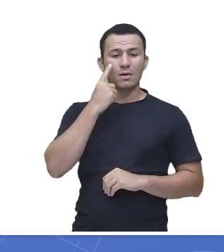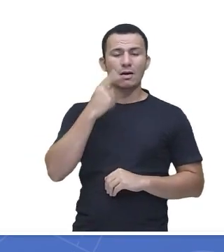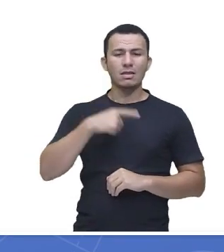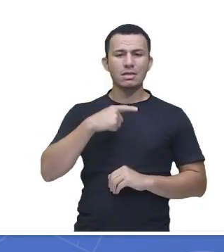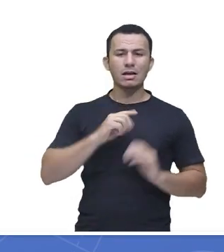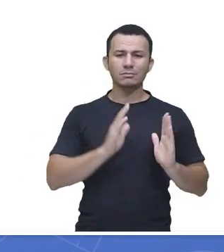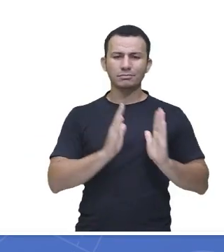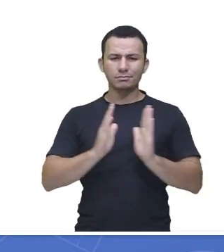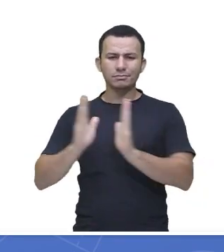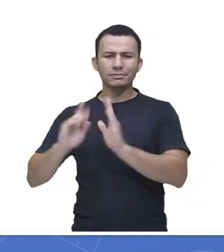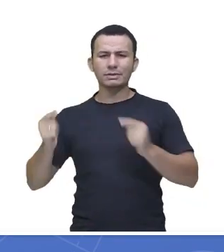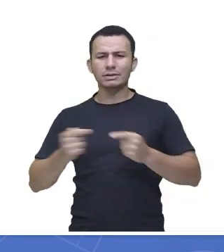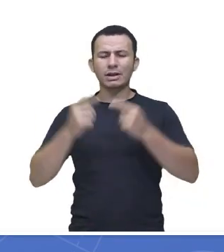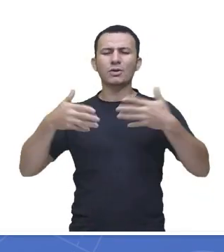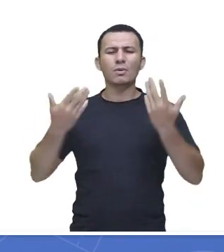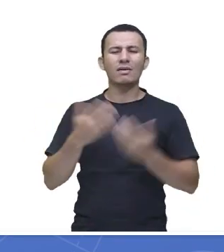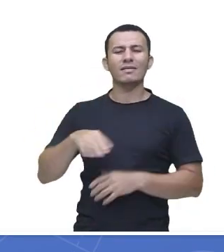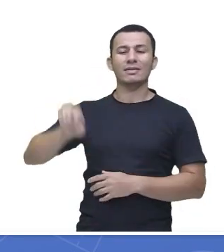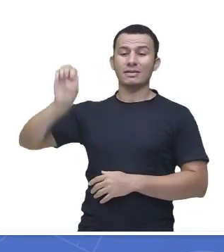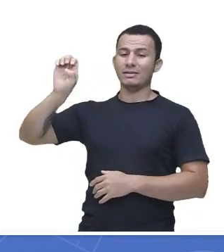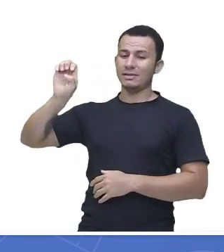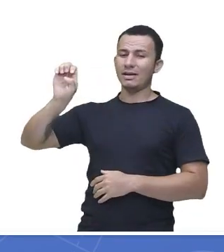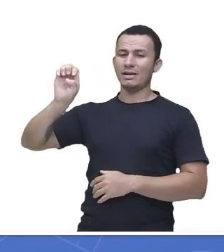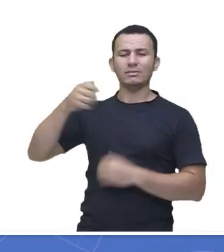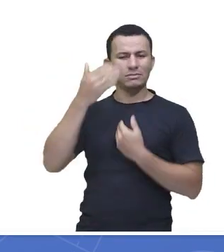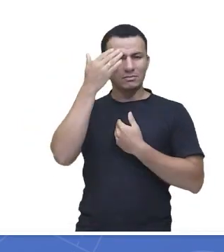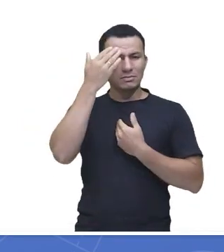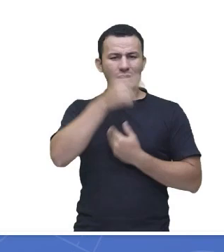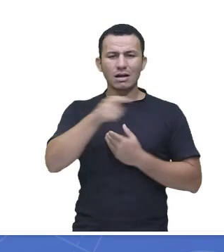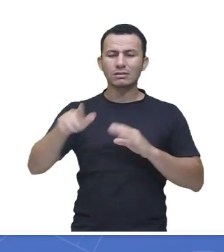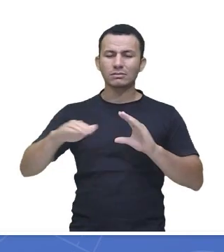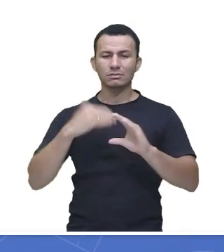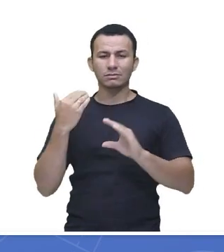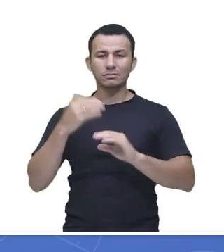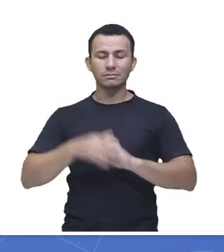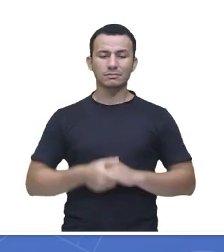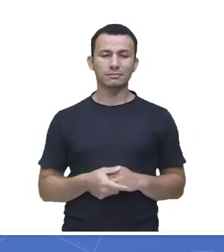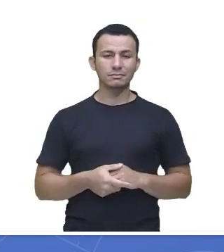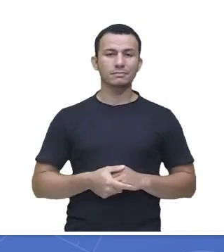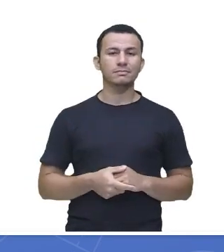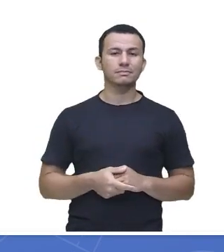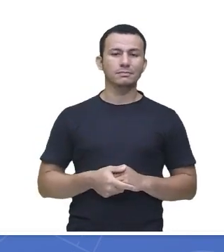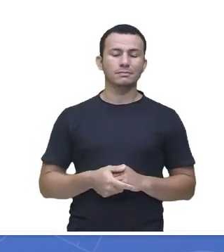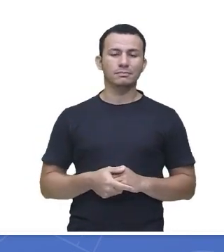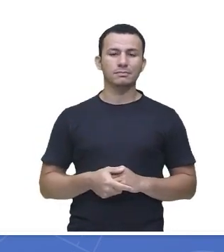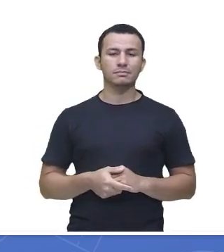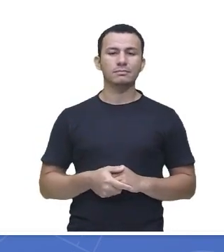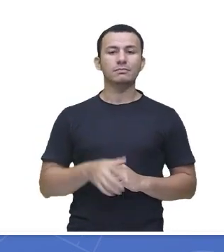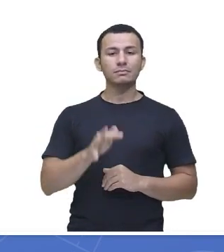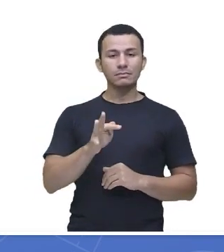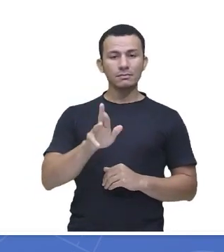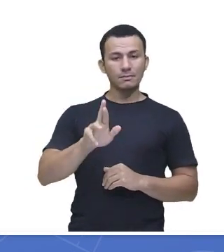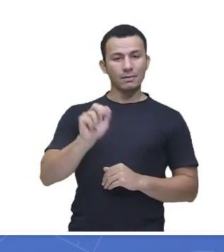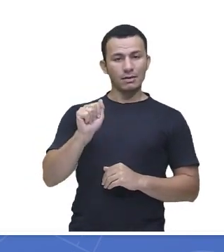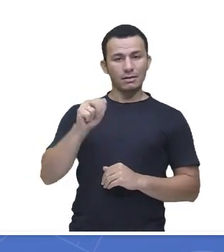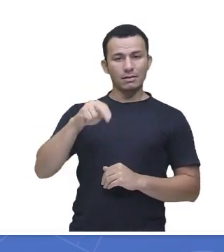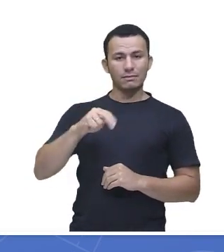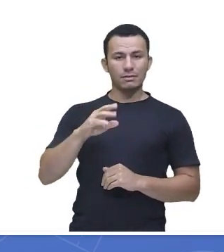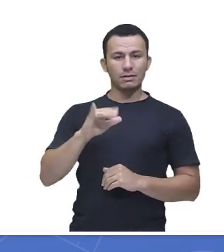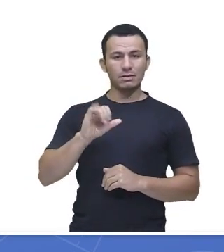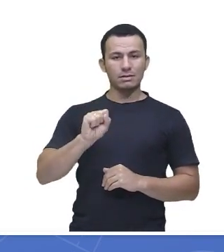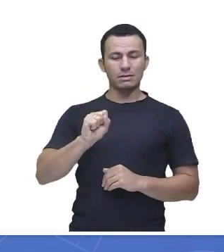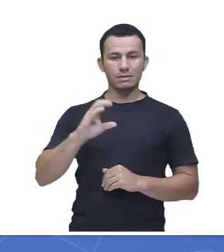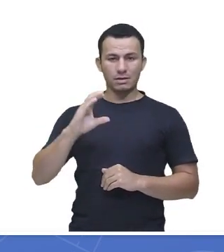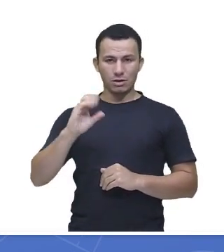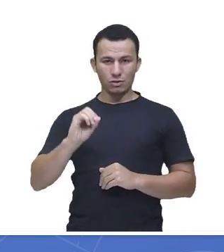na alternativa E. Muito obrigada, Cid, pela sua participação. Vamos adiante. O Francisco, lá da